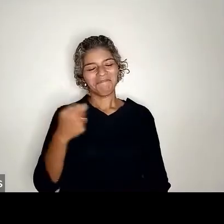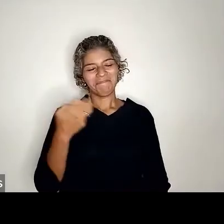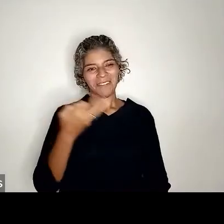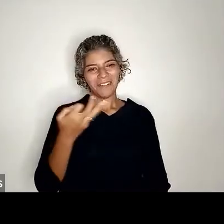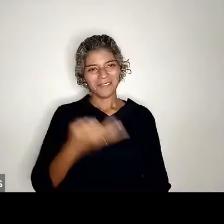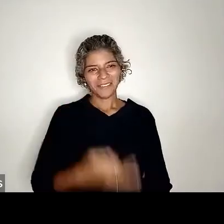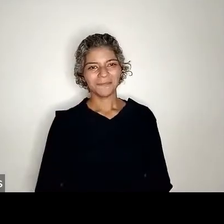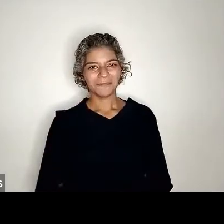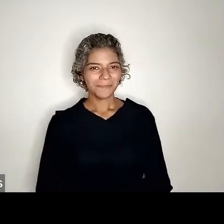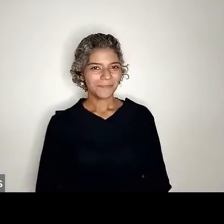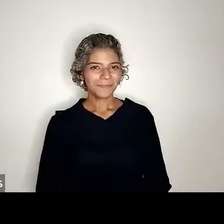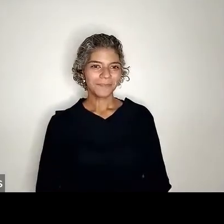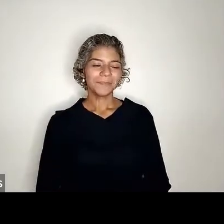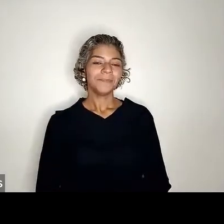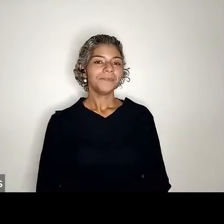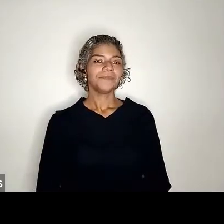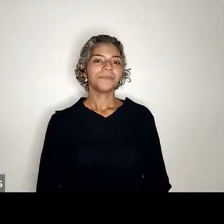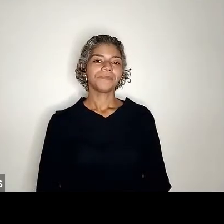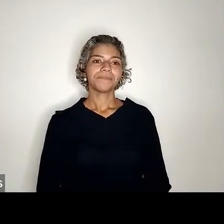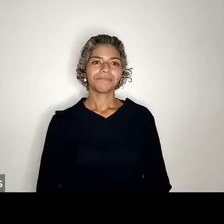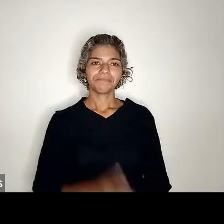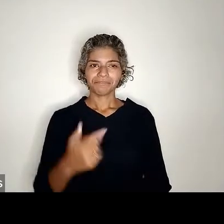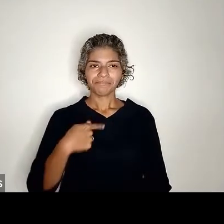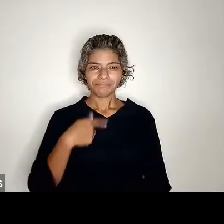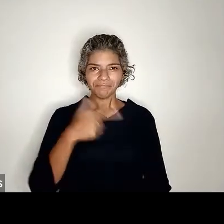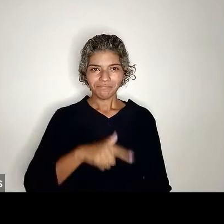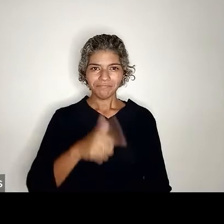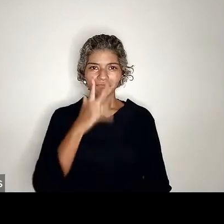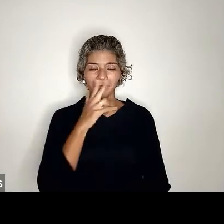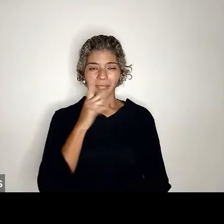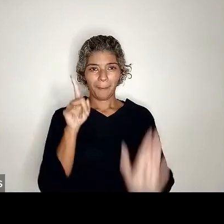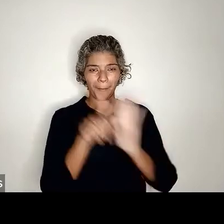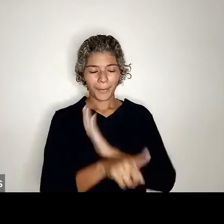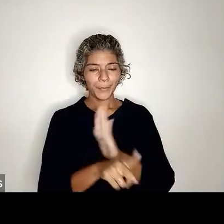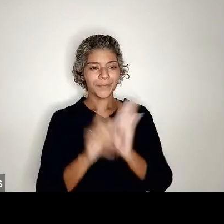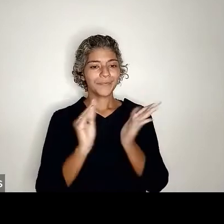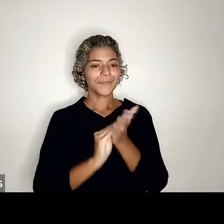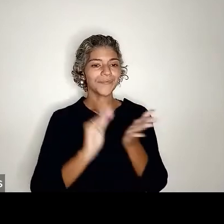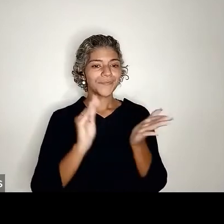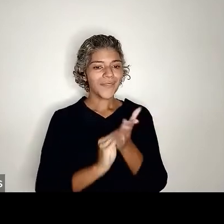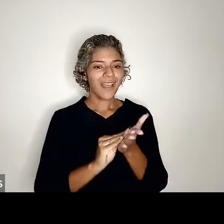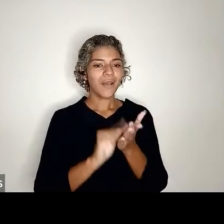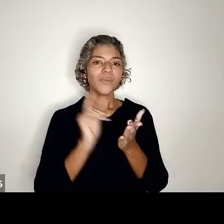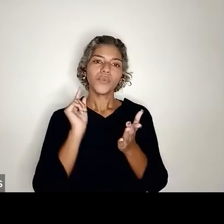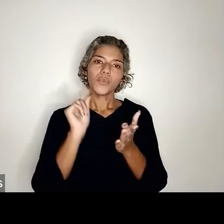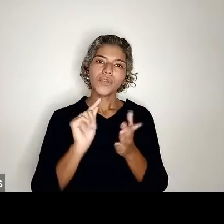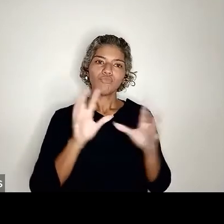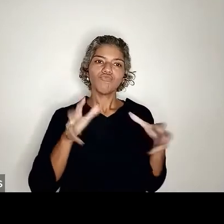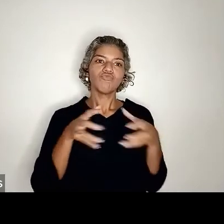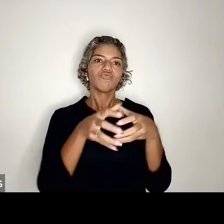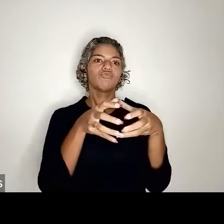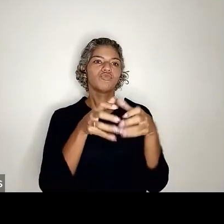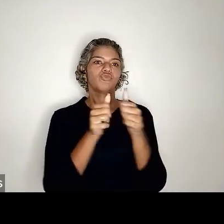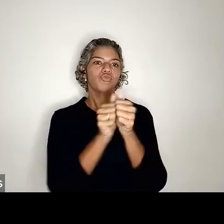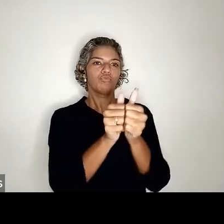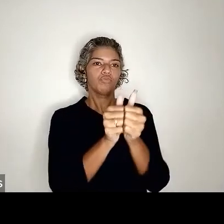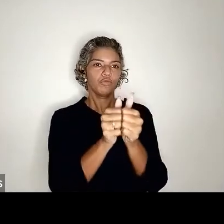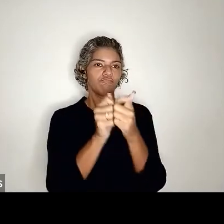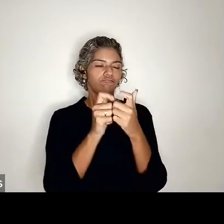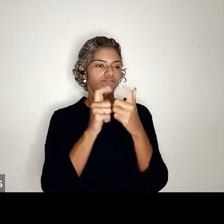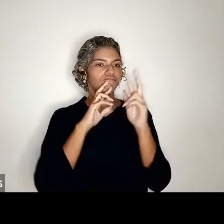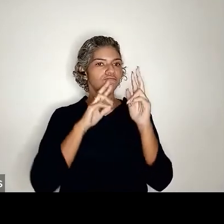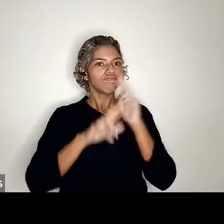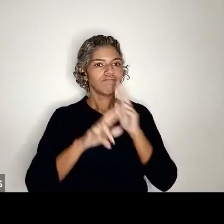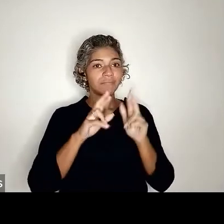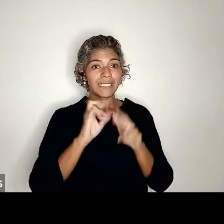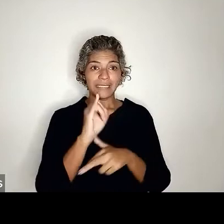realmente... Eu, de novo, acho que essa pergunta a gente tem que desenvolver juntas, né? Se existisse uma ciência